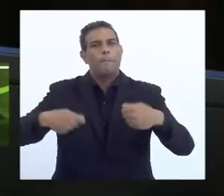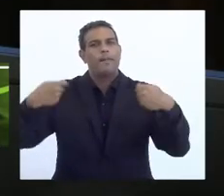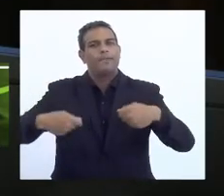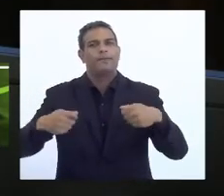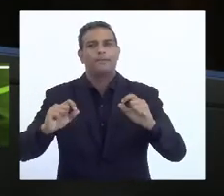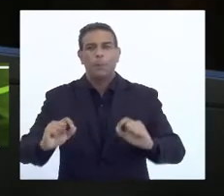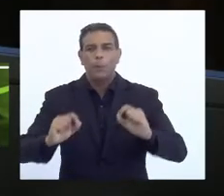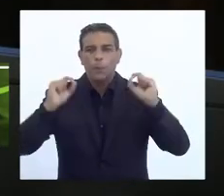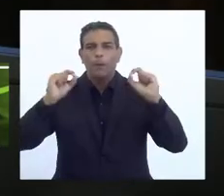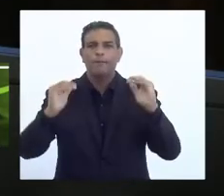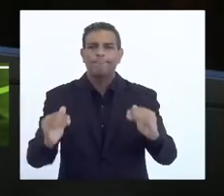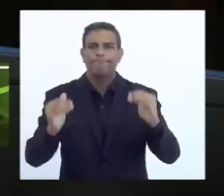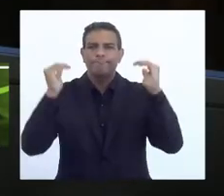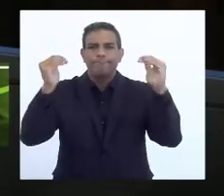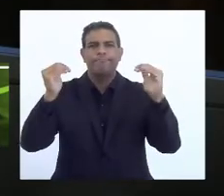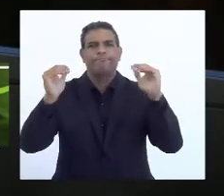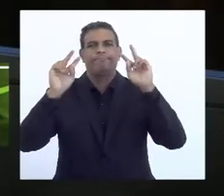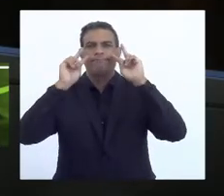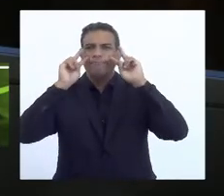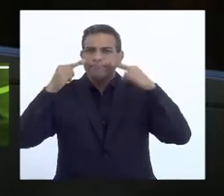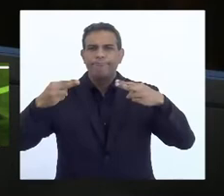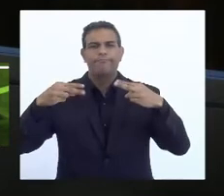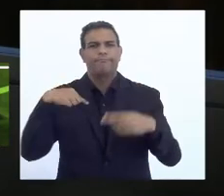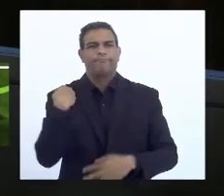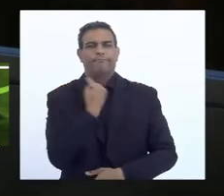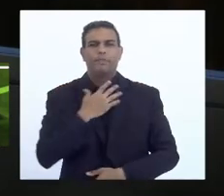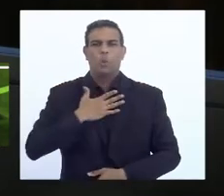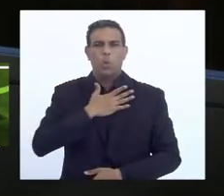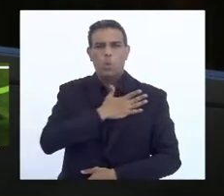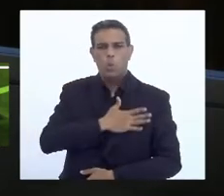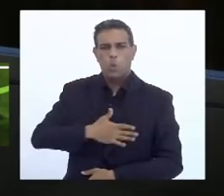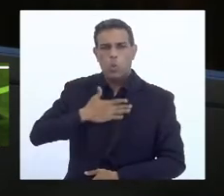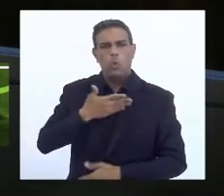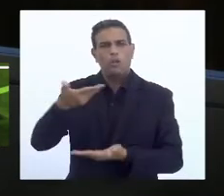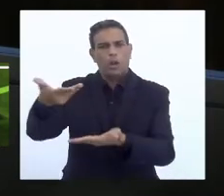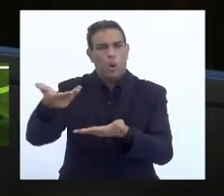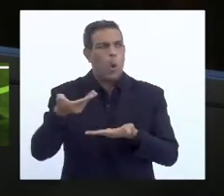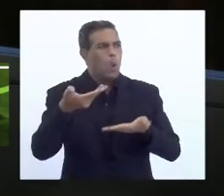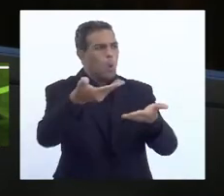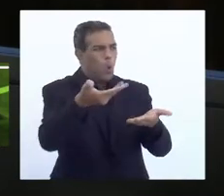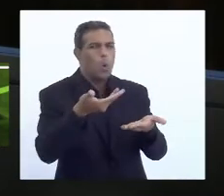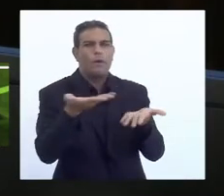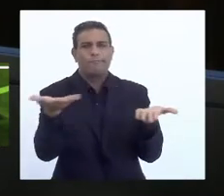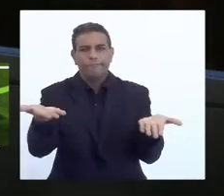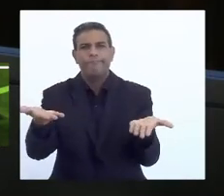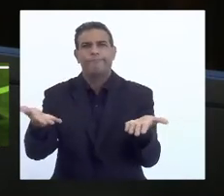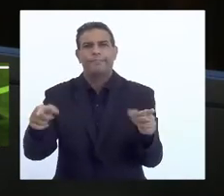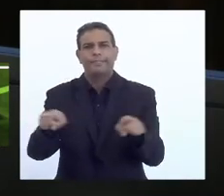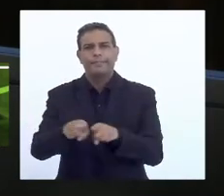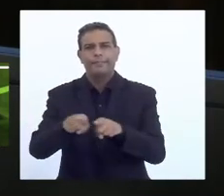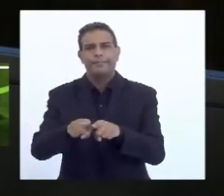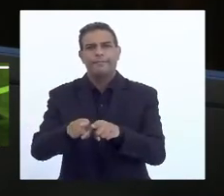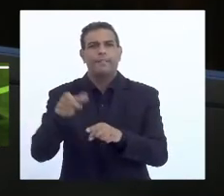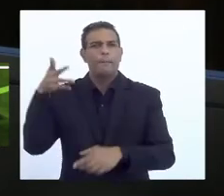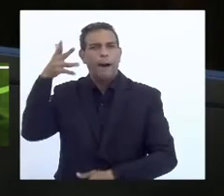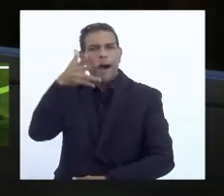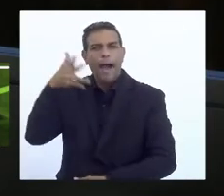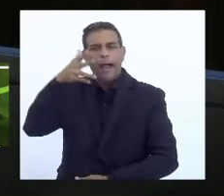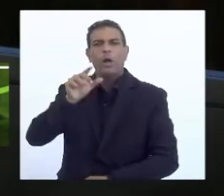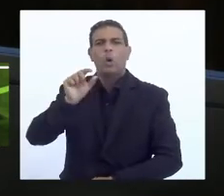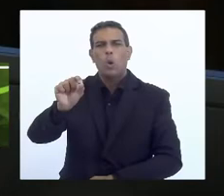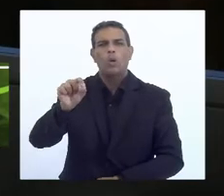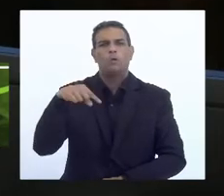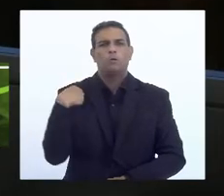precisam vir de maneira descentralizada. Eu gostaria de convidar agora, para fazer o uso da fala,